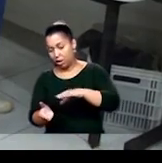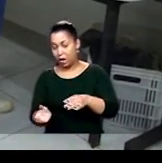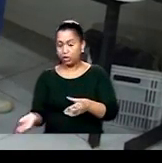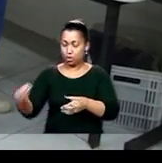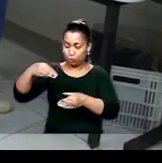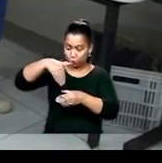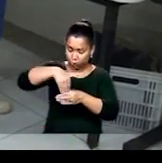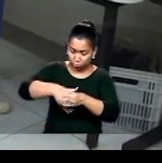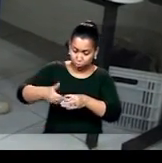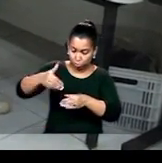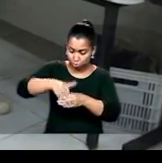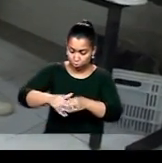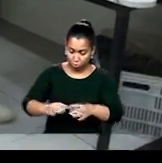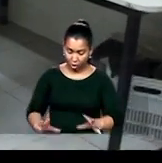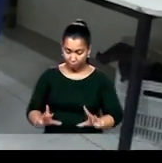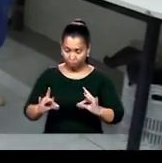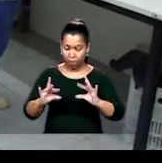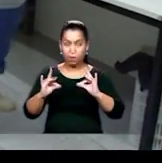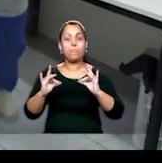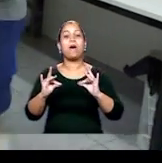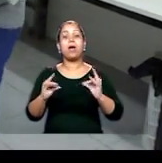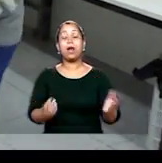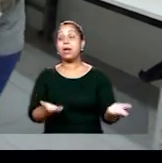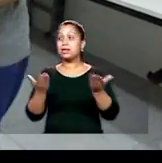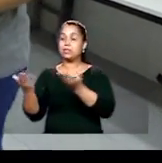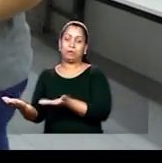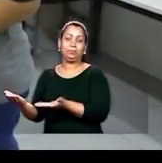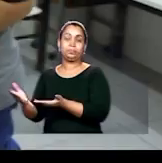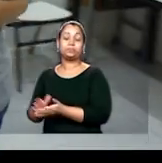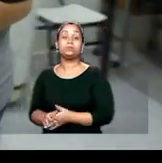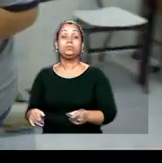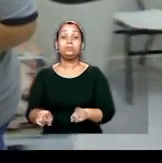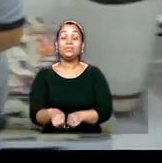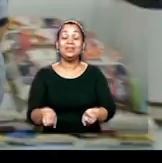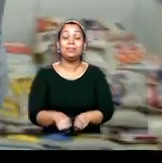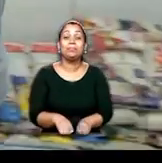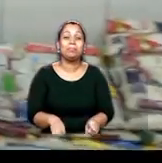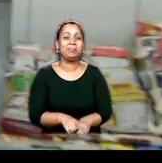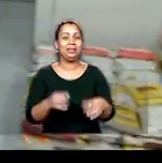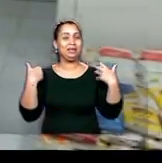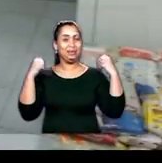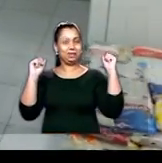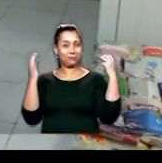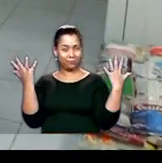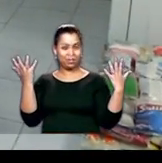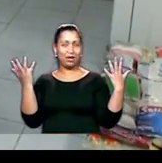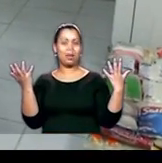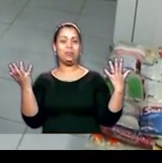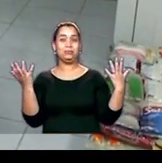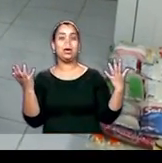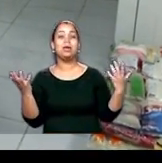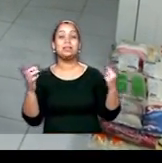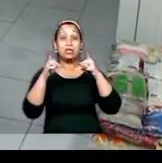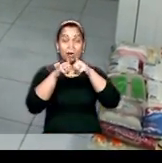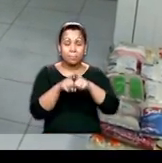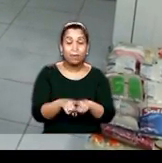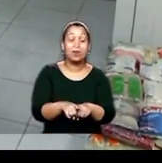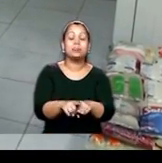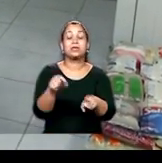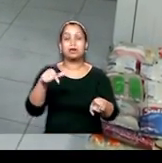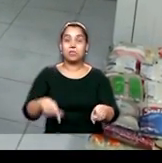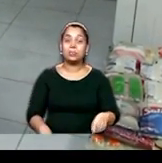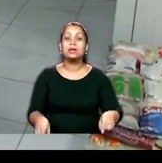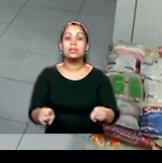ser mandado para a instituição. E também tem os eventos que tem a parceria com o Banco de Alimentos,